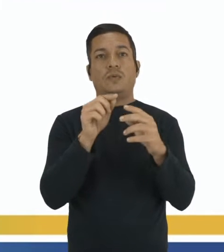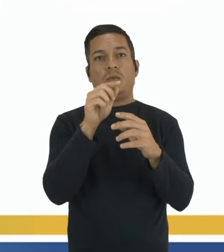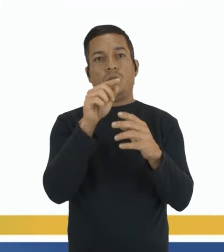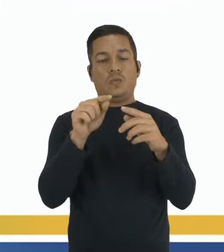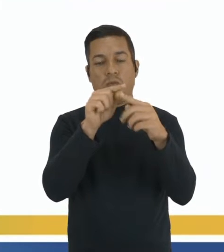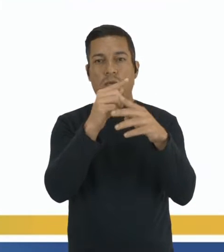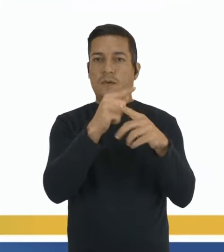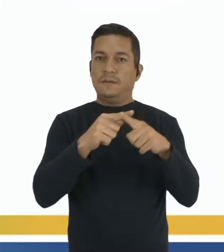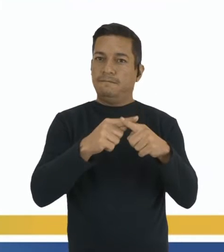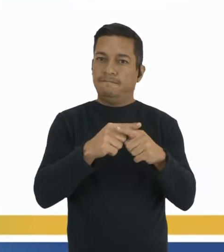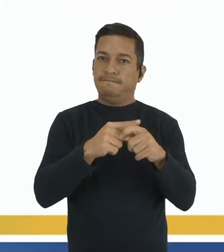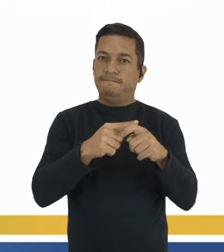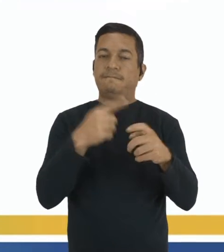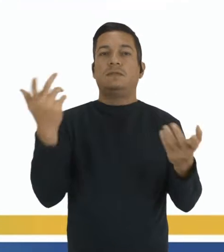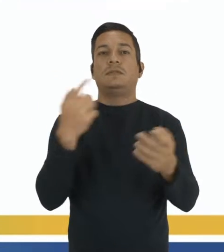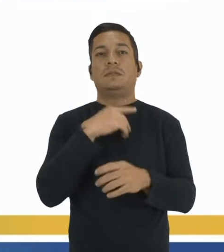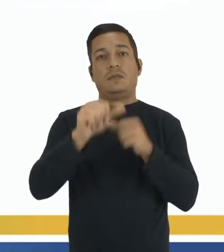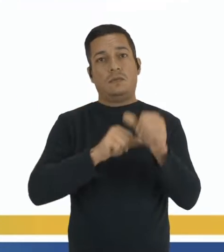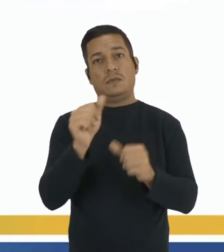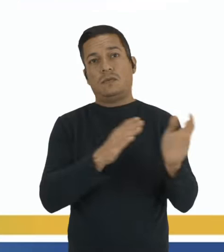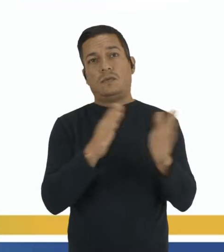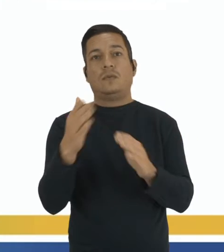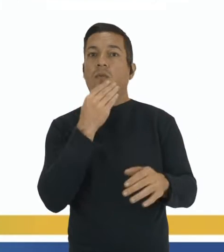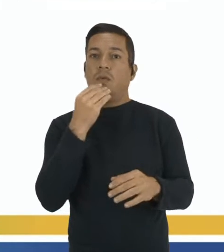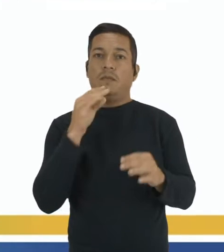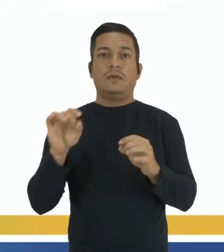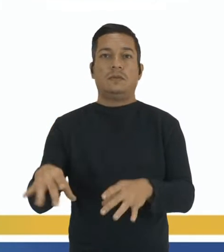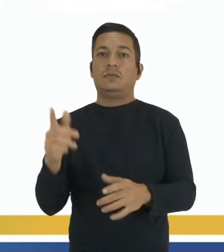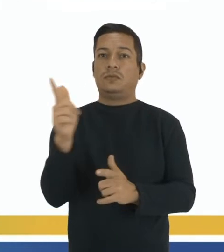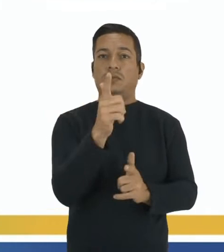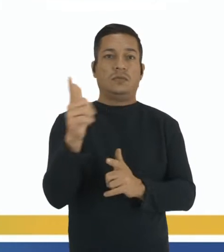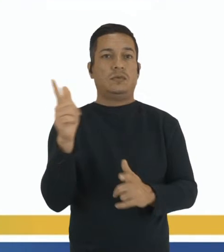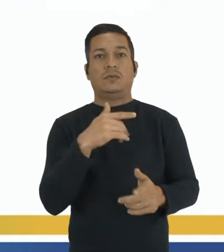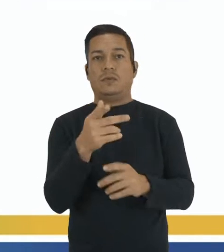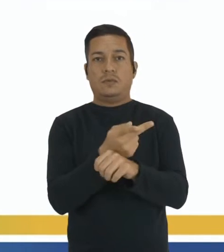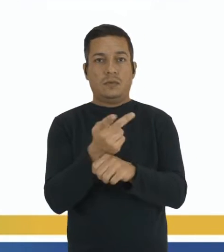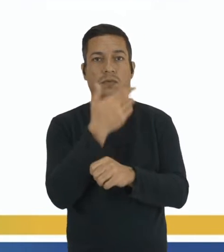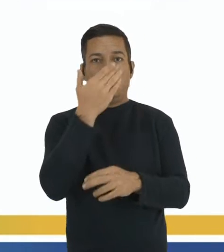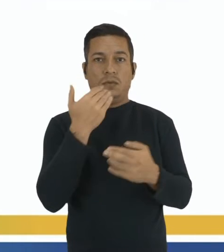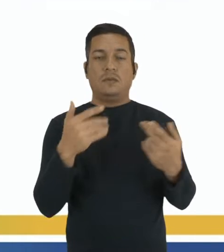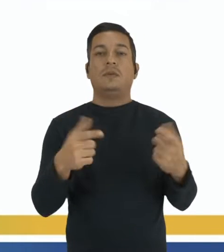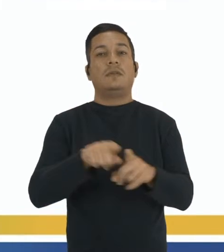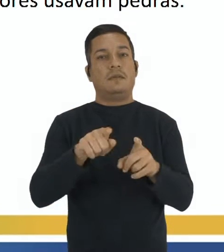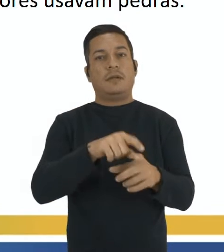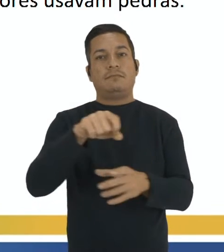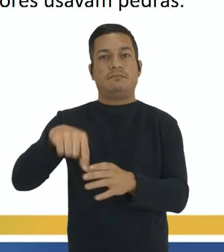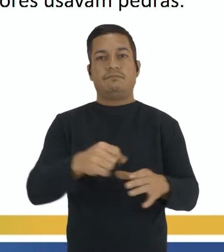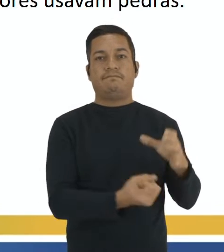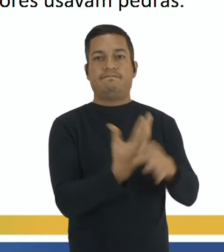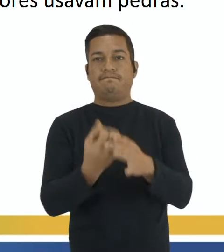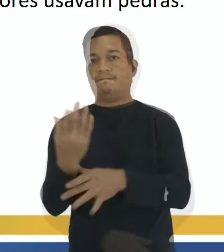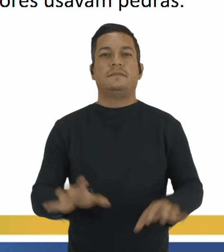esse modo de vida foi se alterando. O homem deixou de ser apenas caçador e coletor de alimentos e passou a ser agricultor.